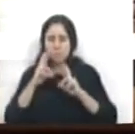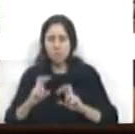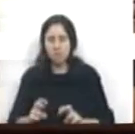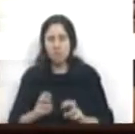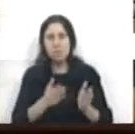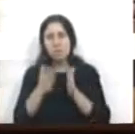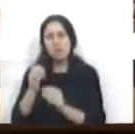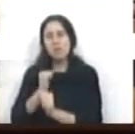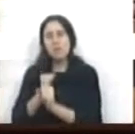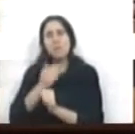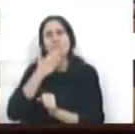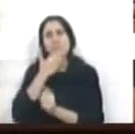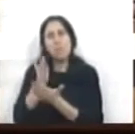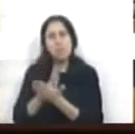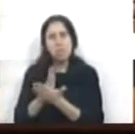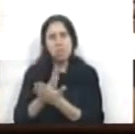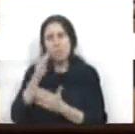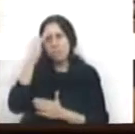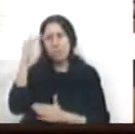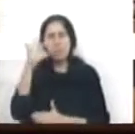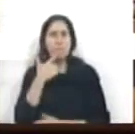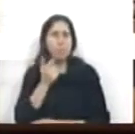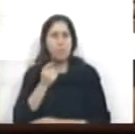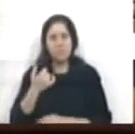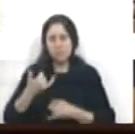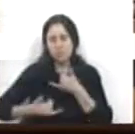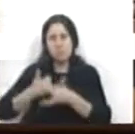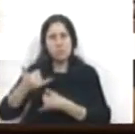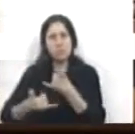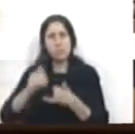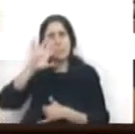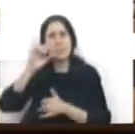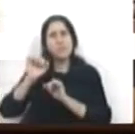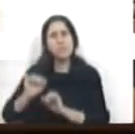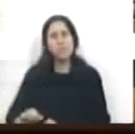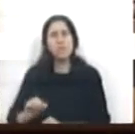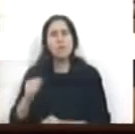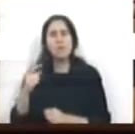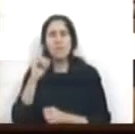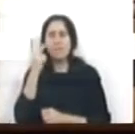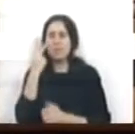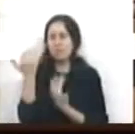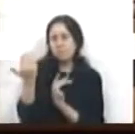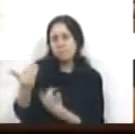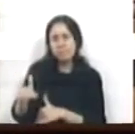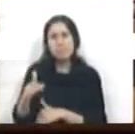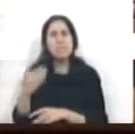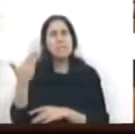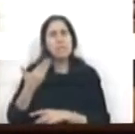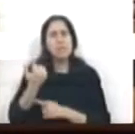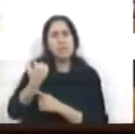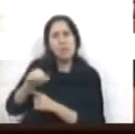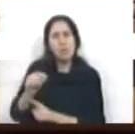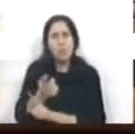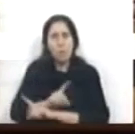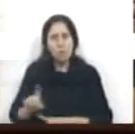A precariedade não pode ser mais o futuro de gerações do nosso país com vidas a prazo e com direitos negados.